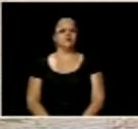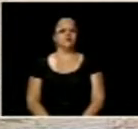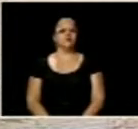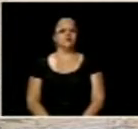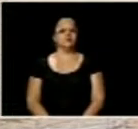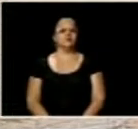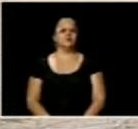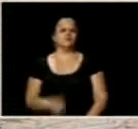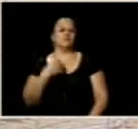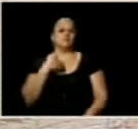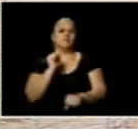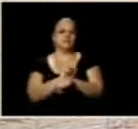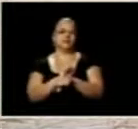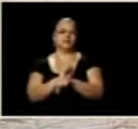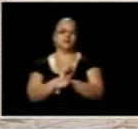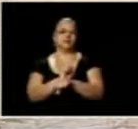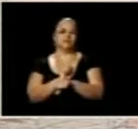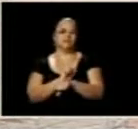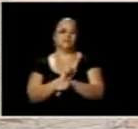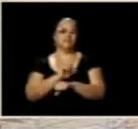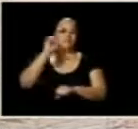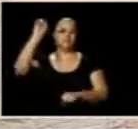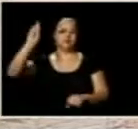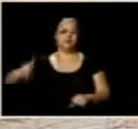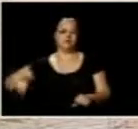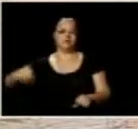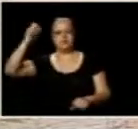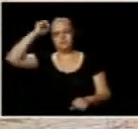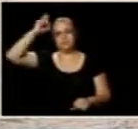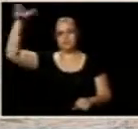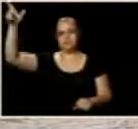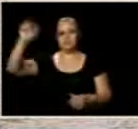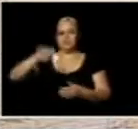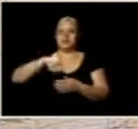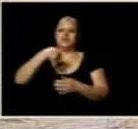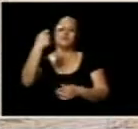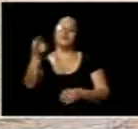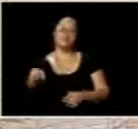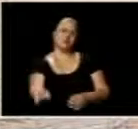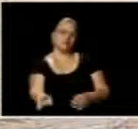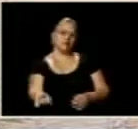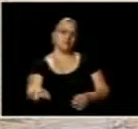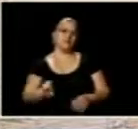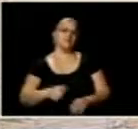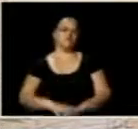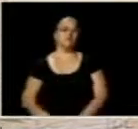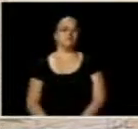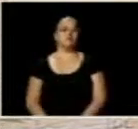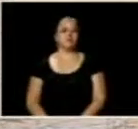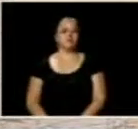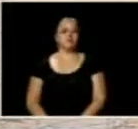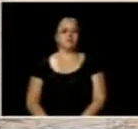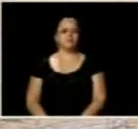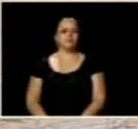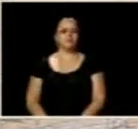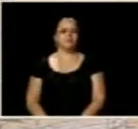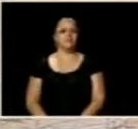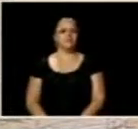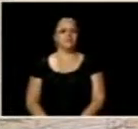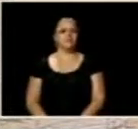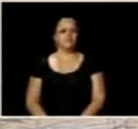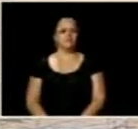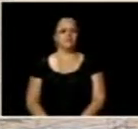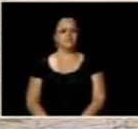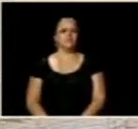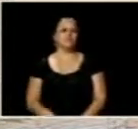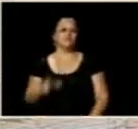para nós. Podia a diretora de cultura poderia vir entregar para nós. Mas tem diretora de cultura? Tem diretor